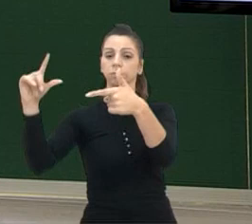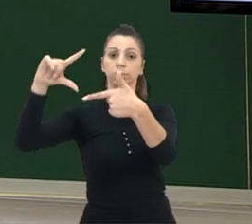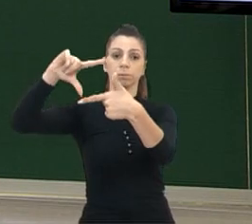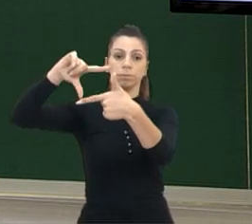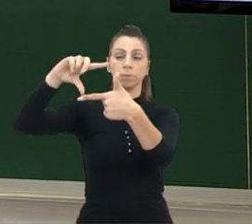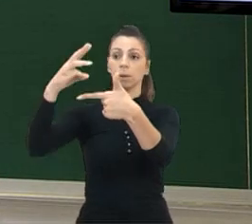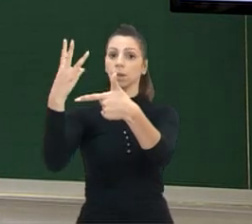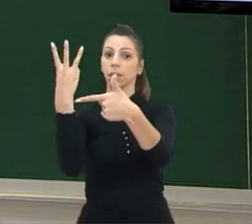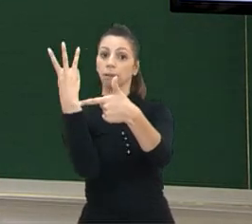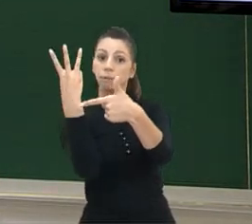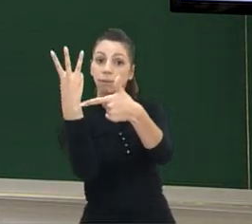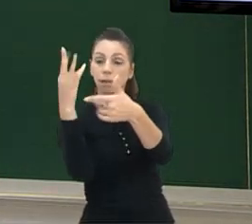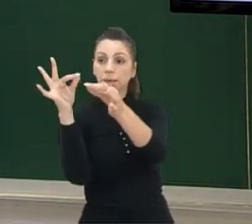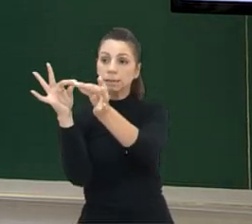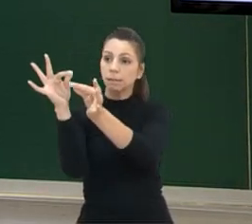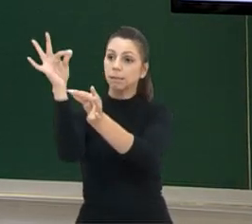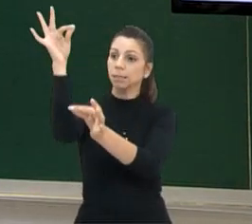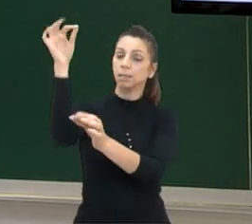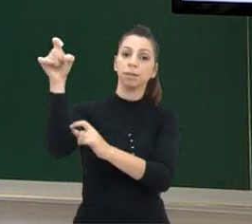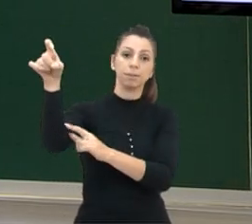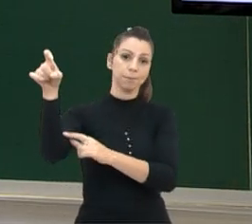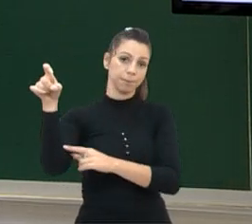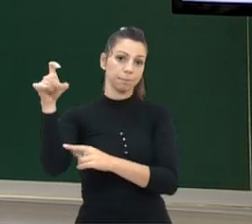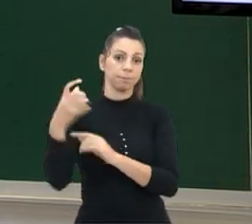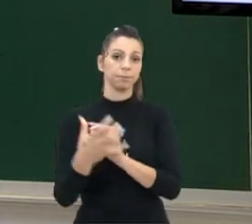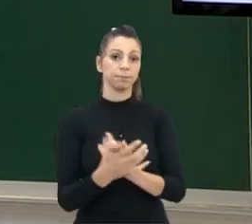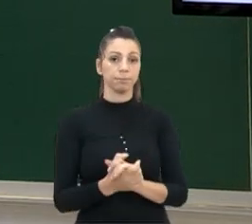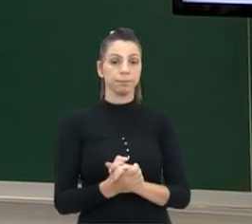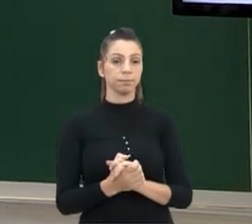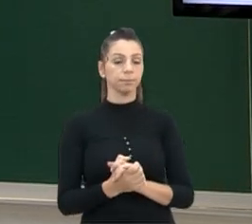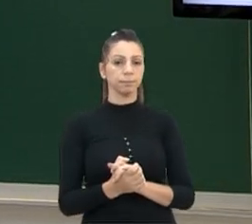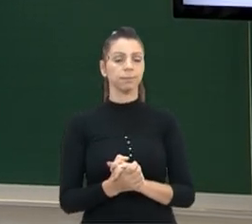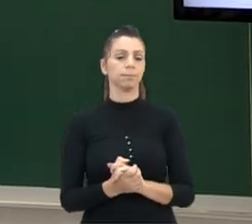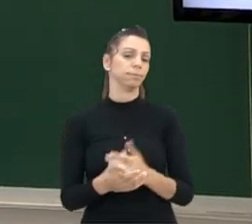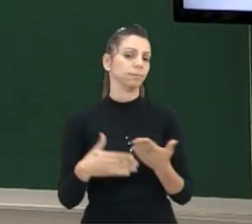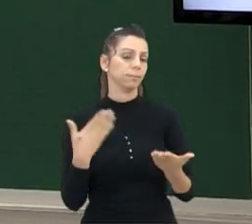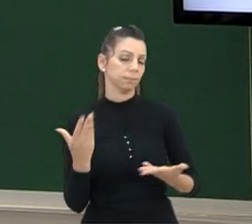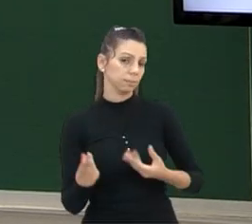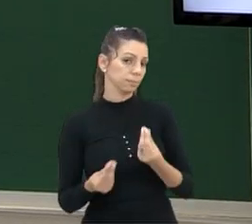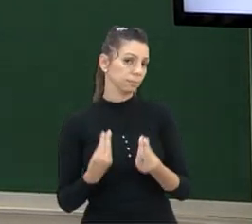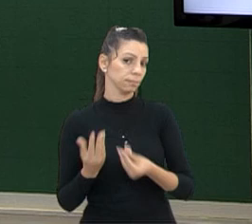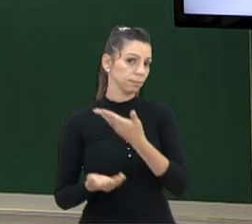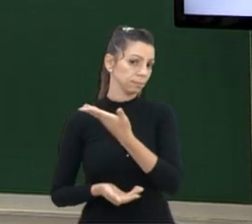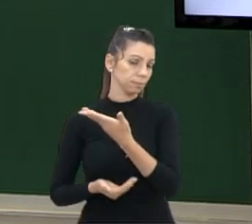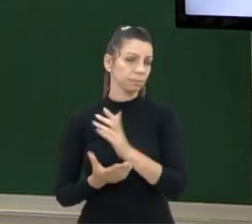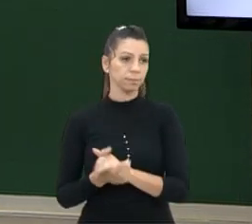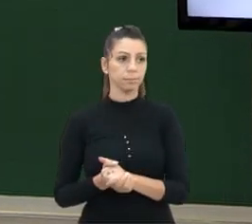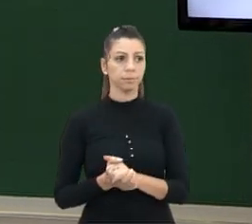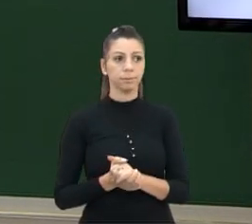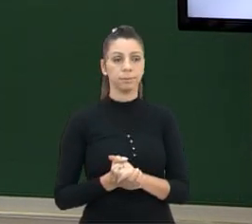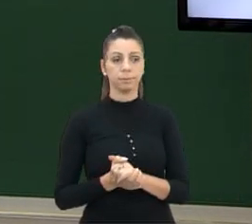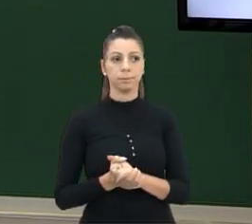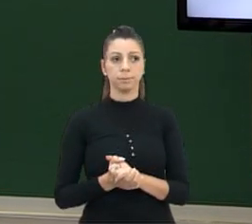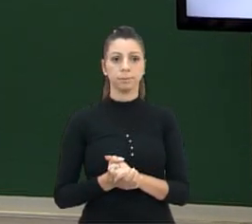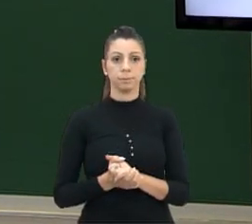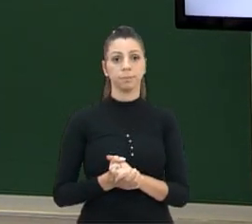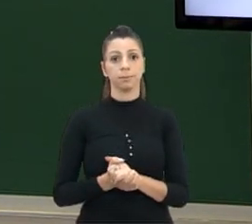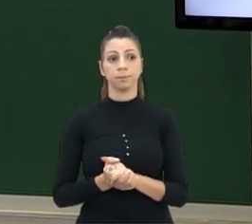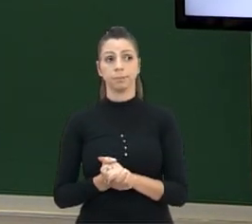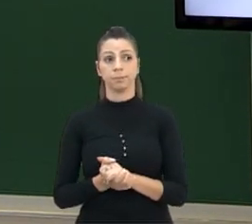mede 3 de comprimento e o x de largura. Quanto que vai dar isso? 3x. Dá uma olhada,